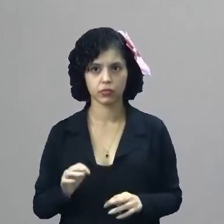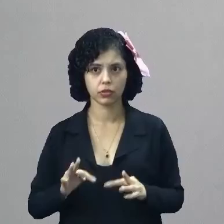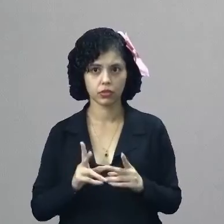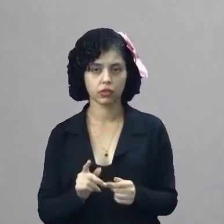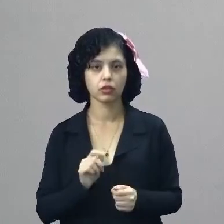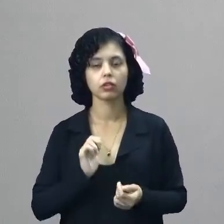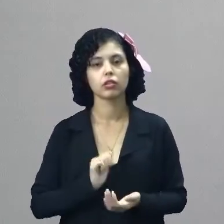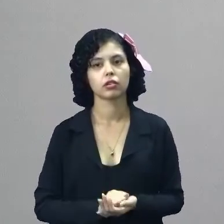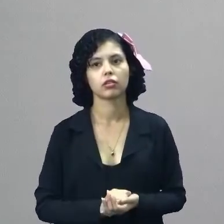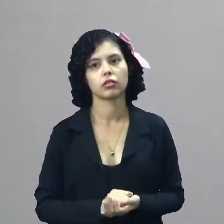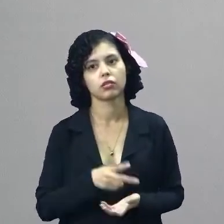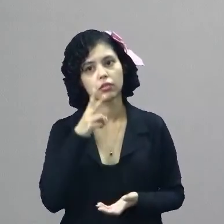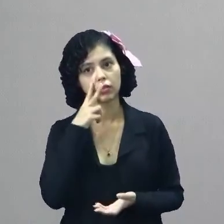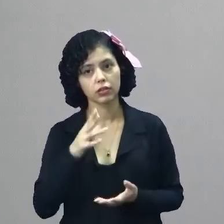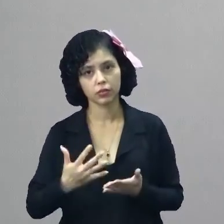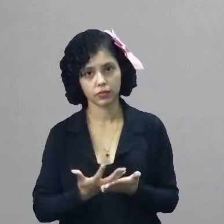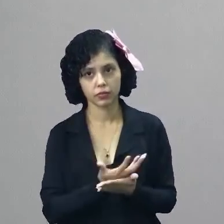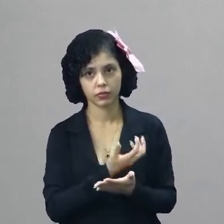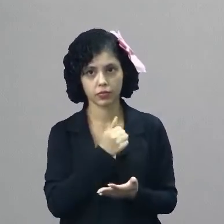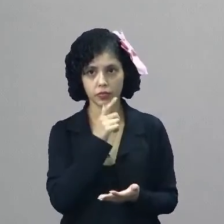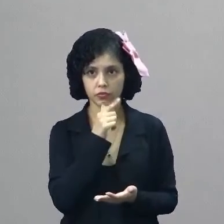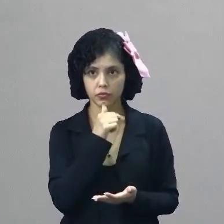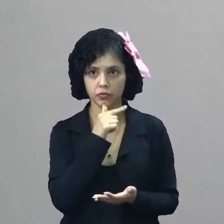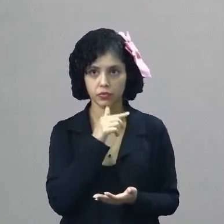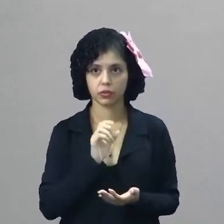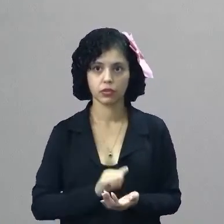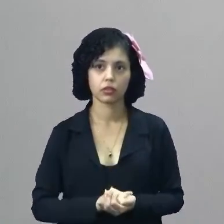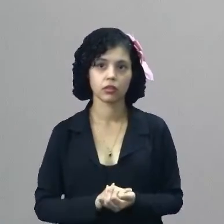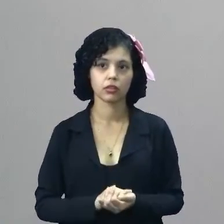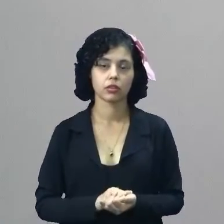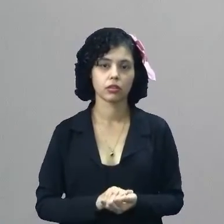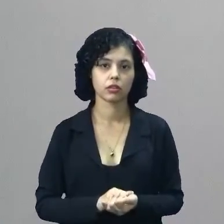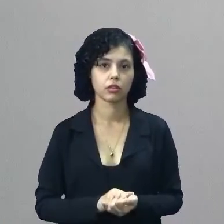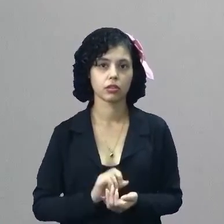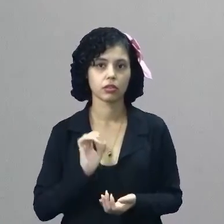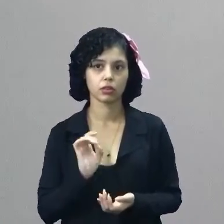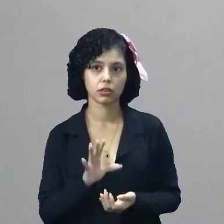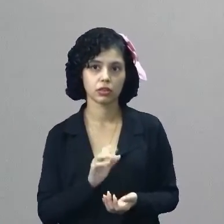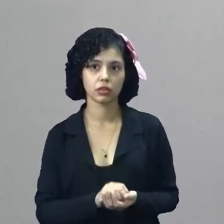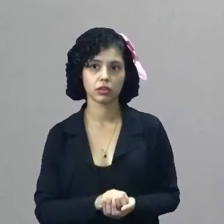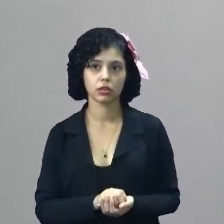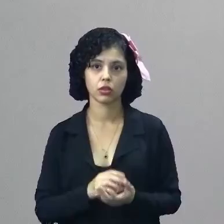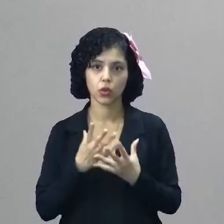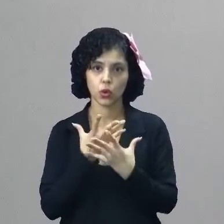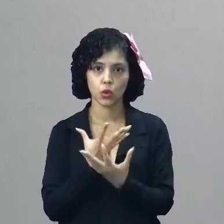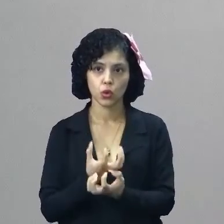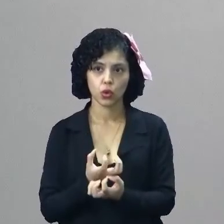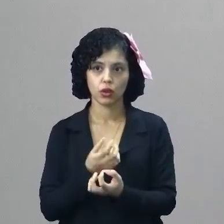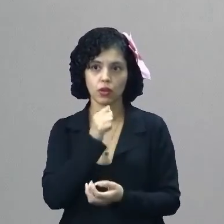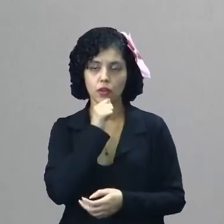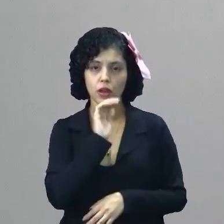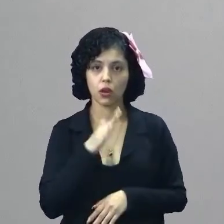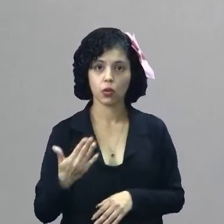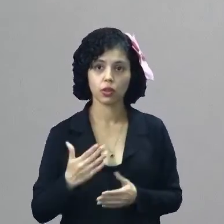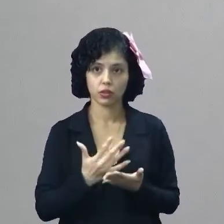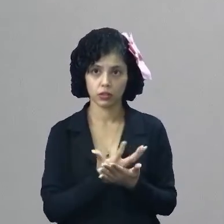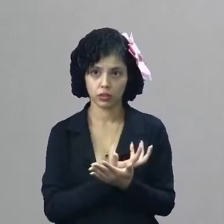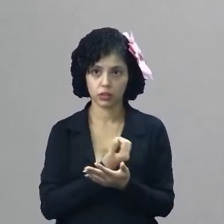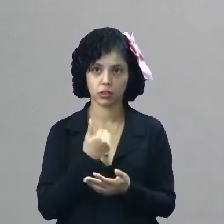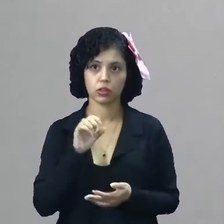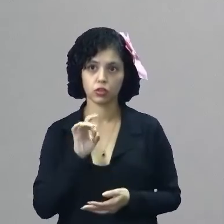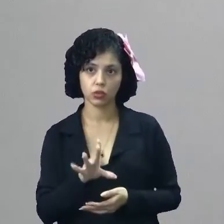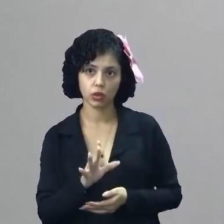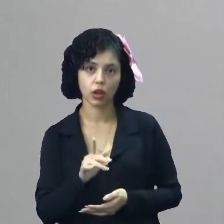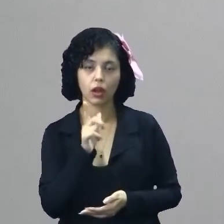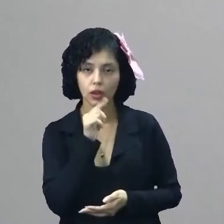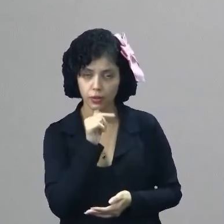esse repouso, você vai retirar essa água e deixar as folhas para lá. Você vai fazer o método de filtração. Quando você retira só a